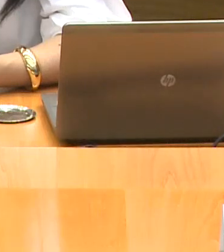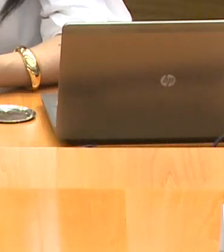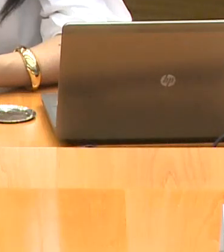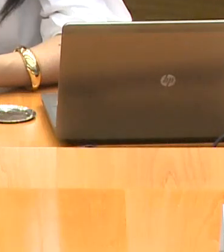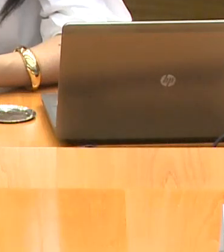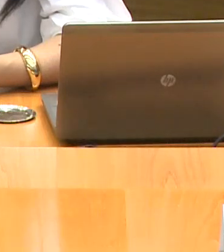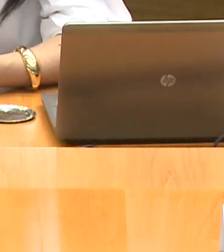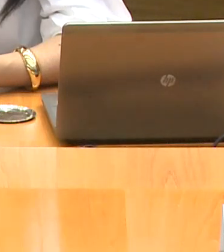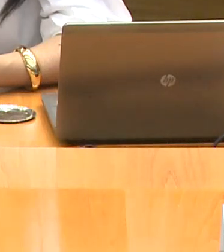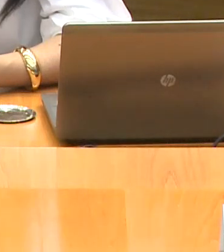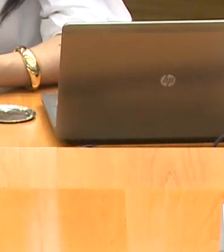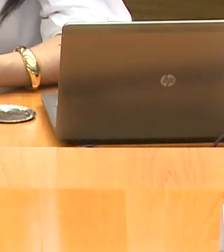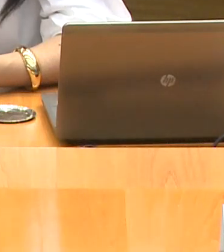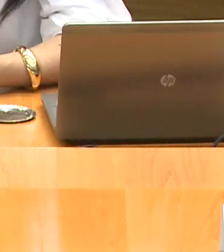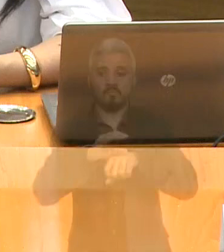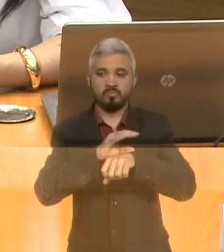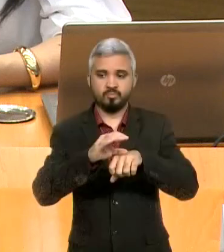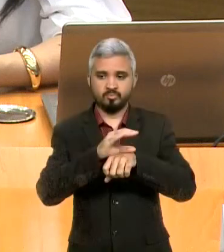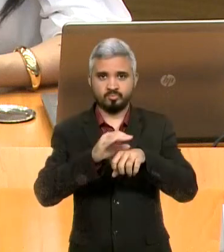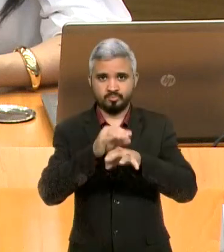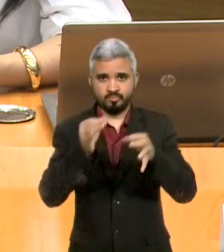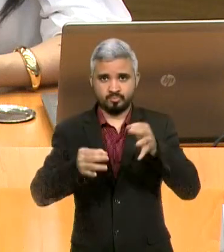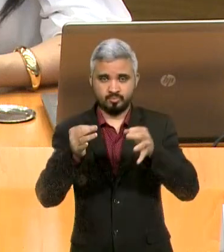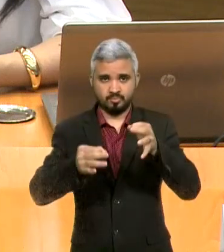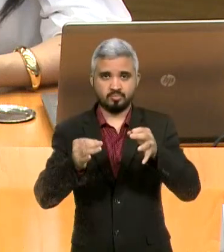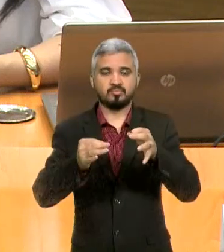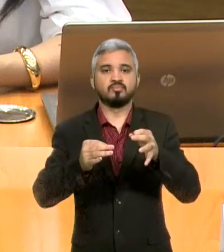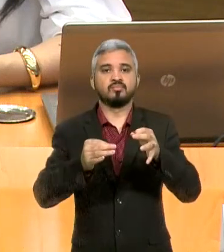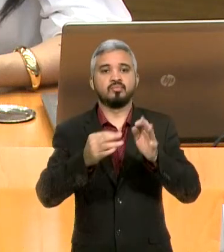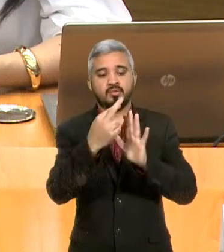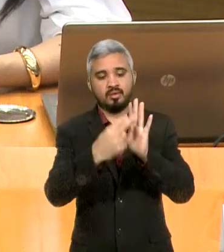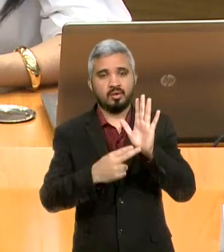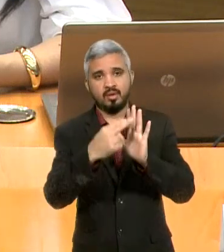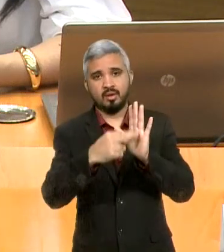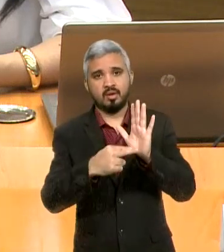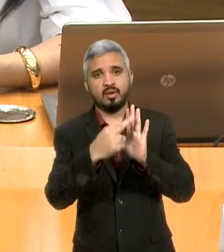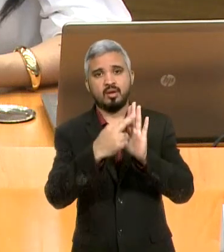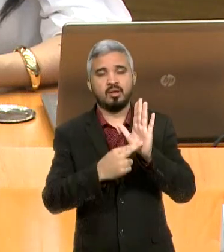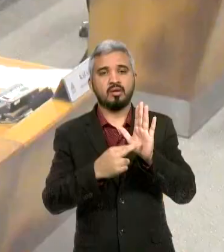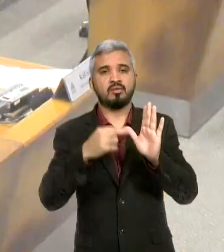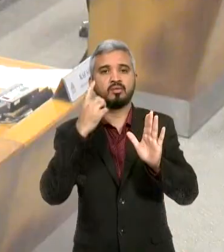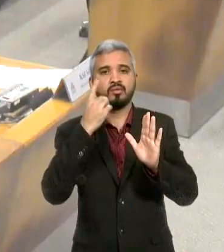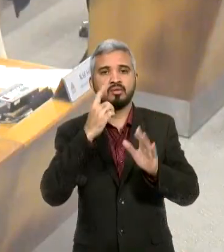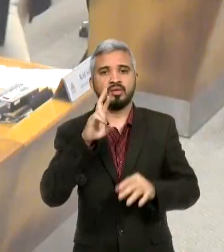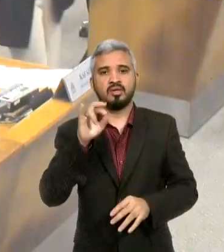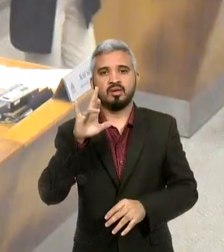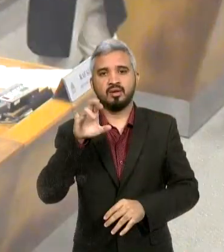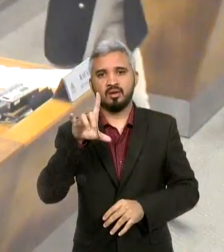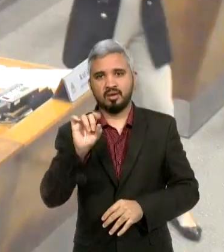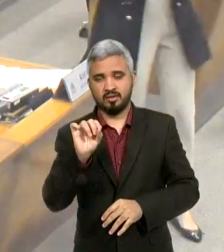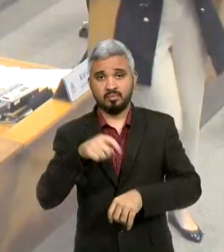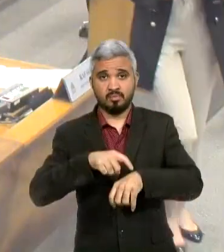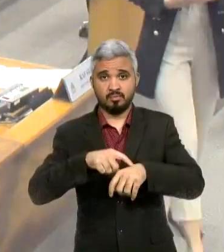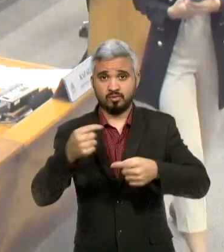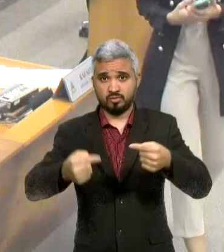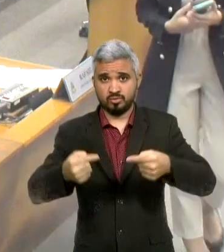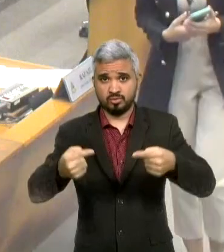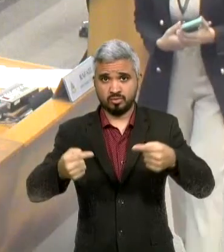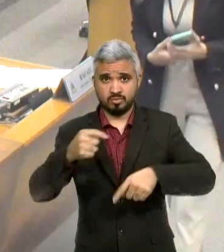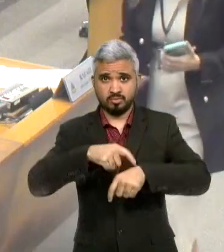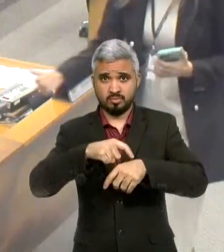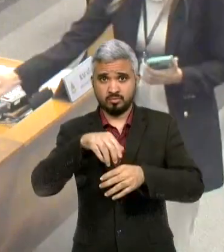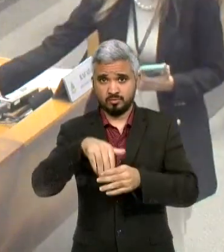Em discussão, em votação, os deputados e deputadas que aprovam permaneçam como